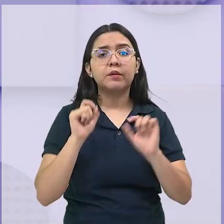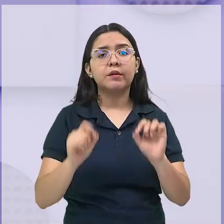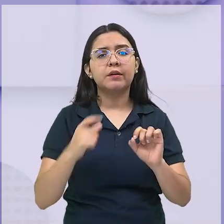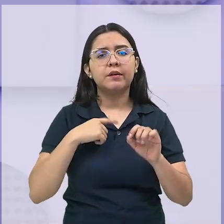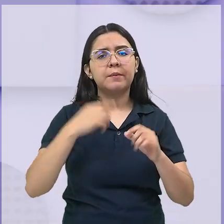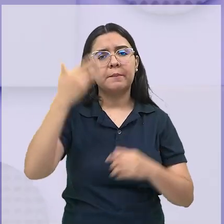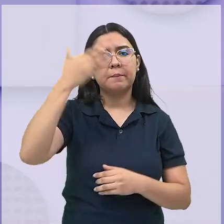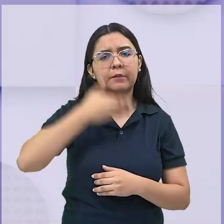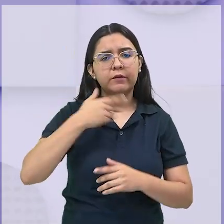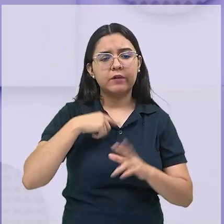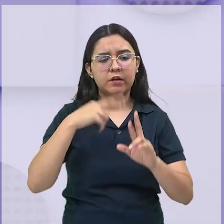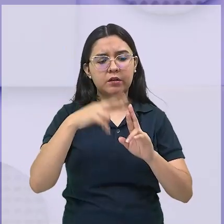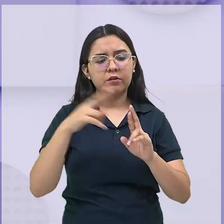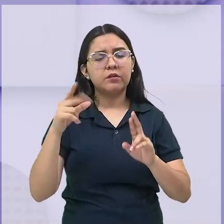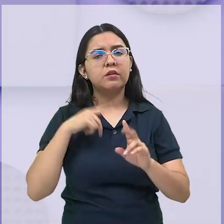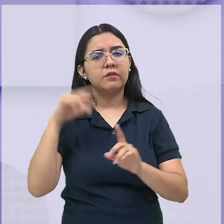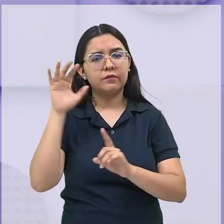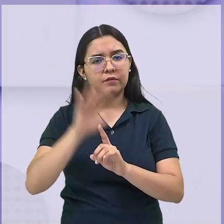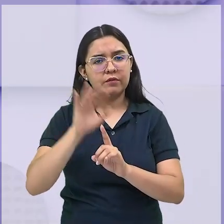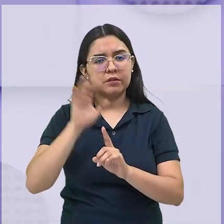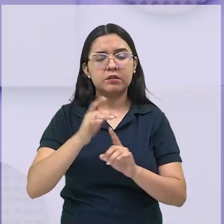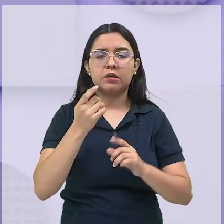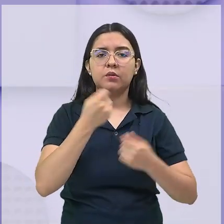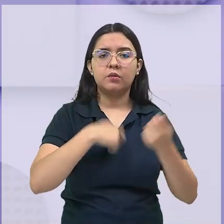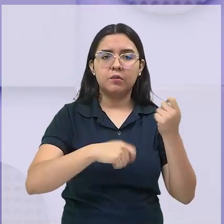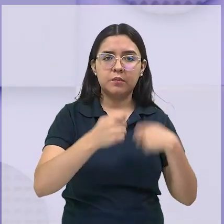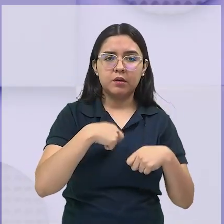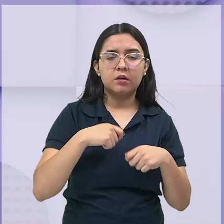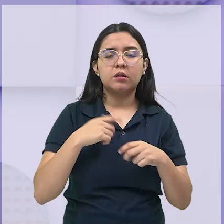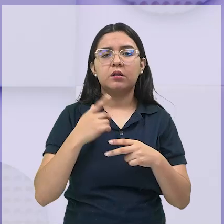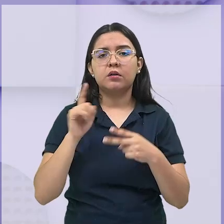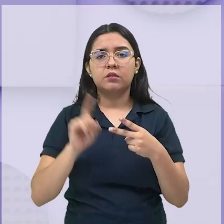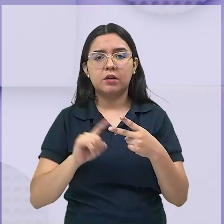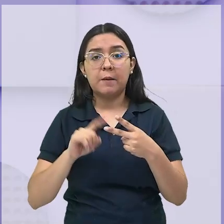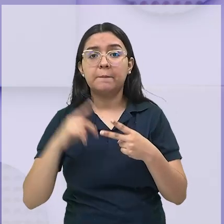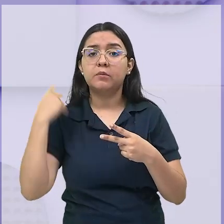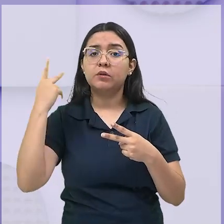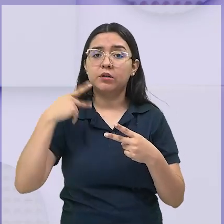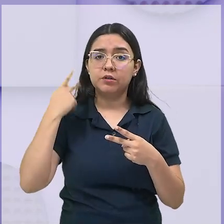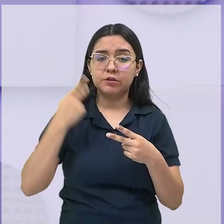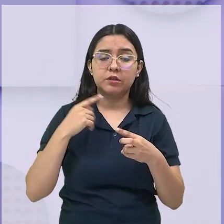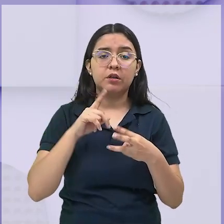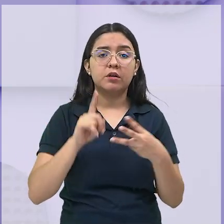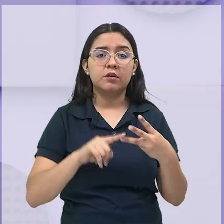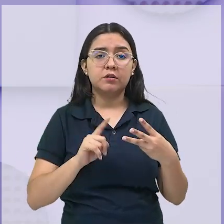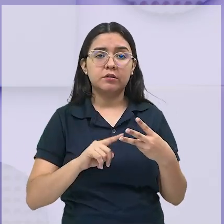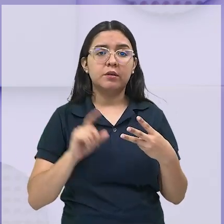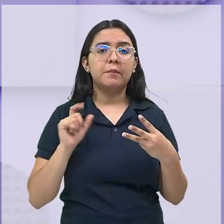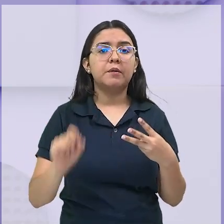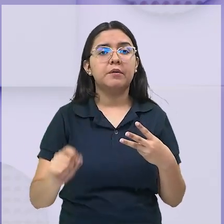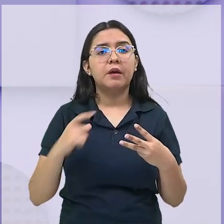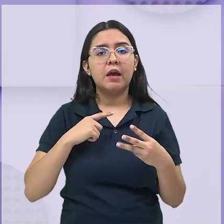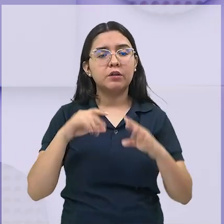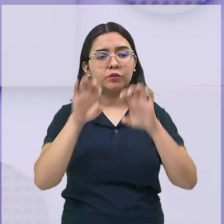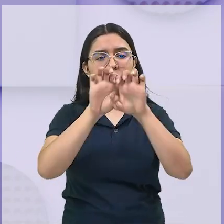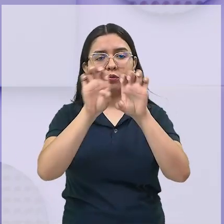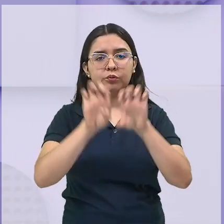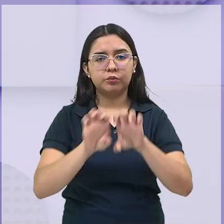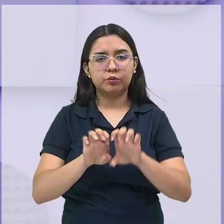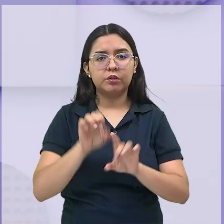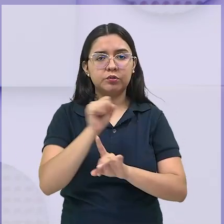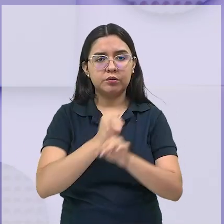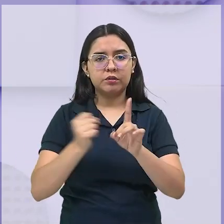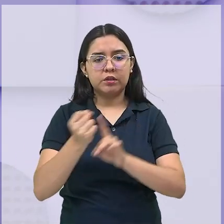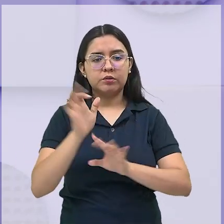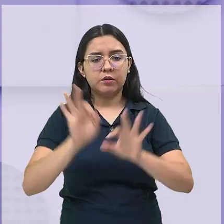a religião ela tem influência, sim, sobre a economia, sobre a política, sobre também as estruturas